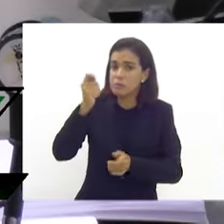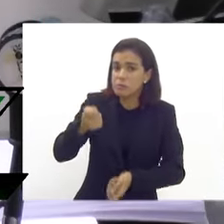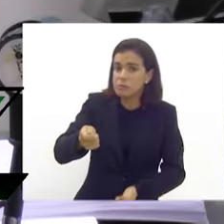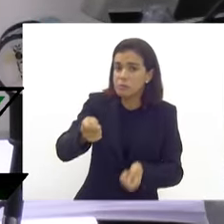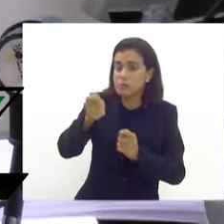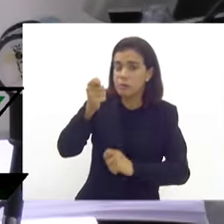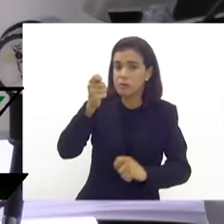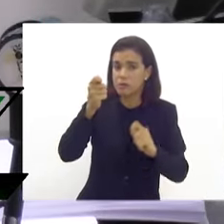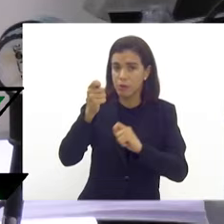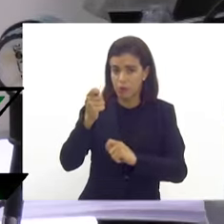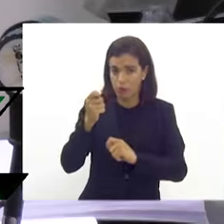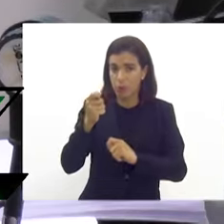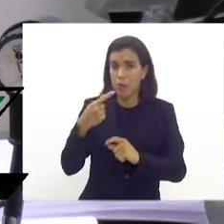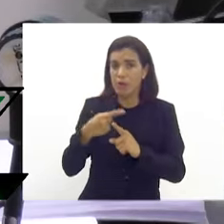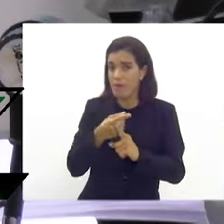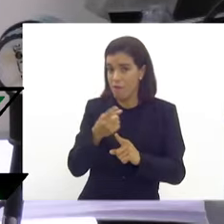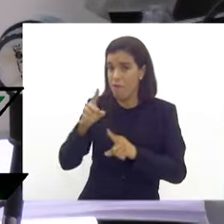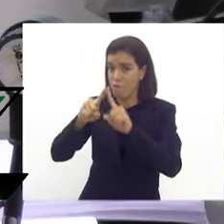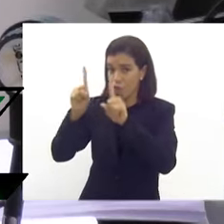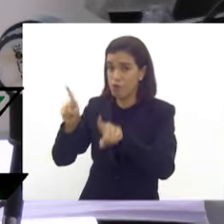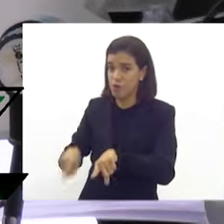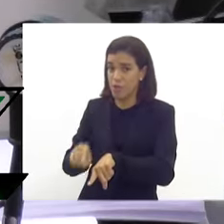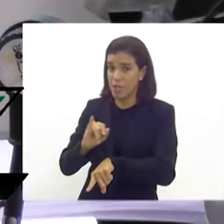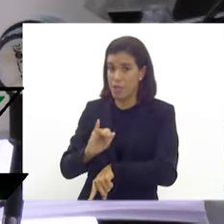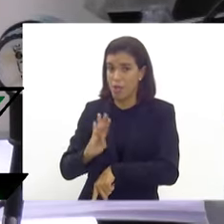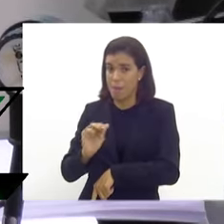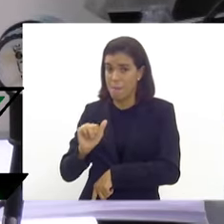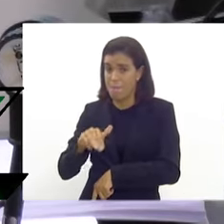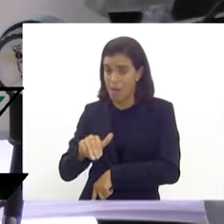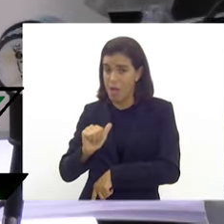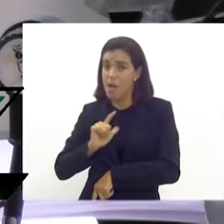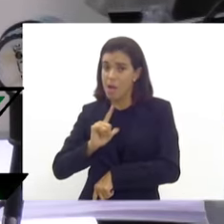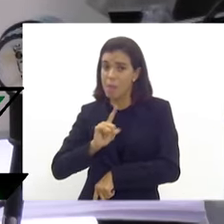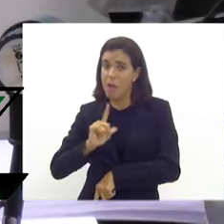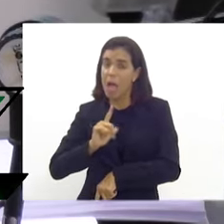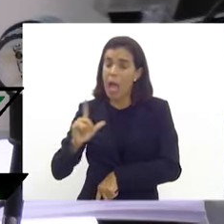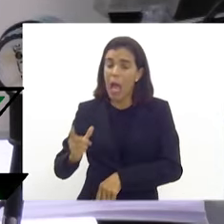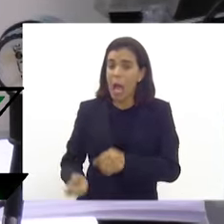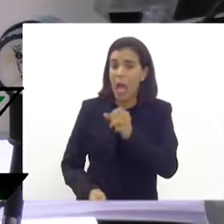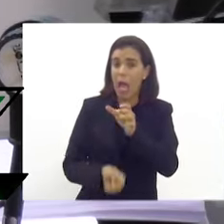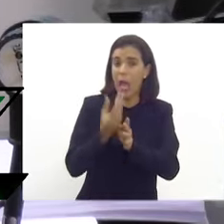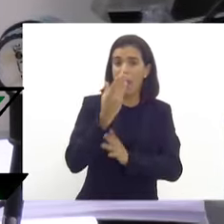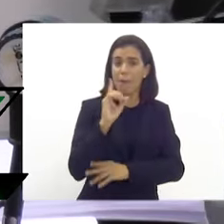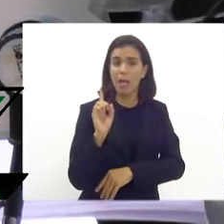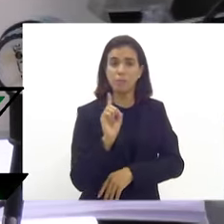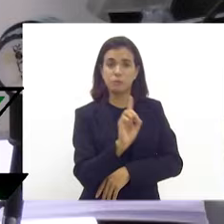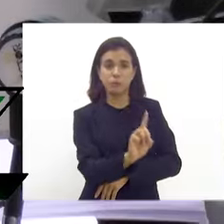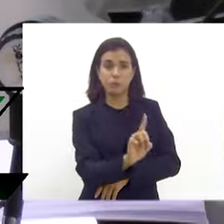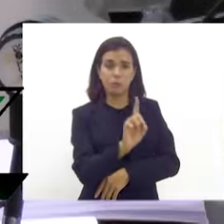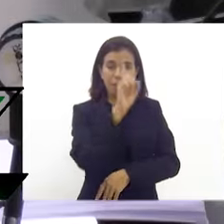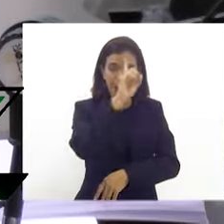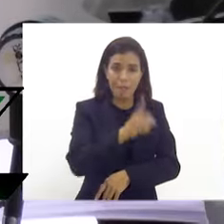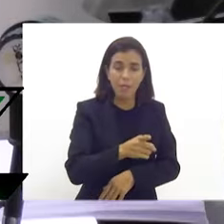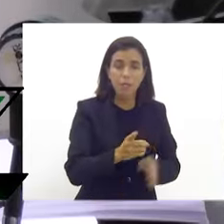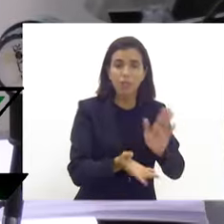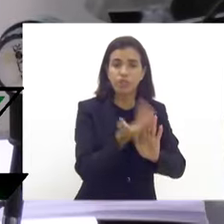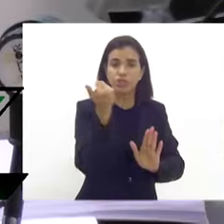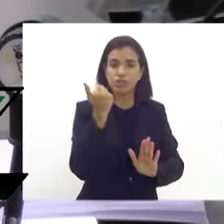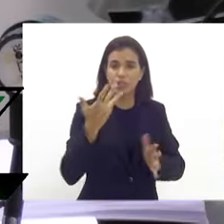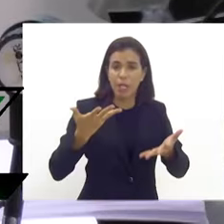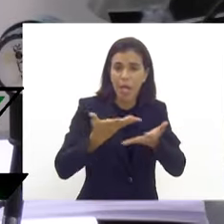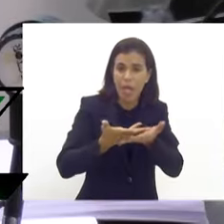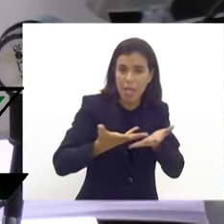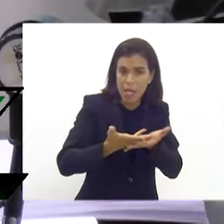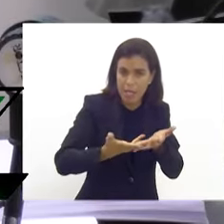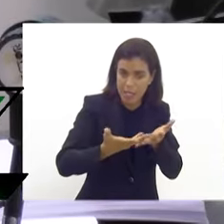a a a a a rede do pescador lá em Setiba aí o IB aparece agora os Navi estão abandonados as embarcações o Ibama